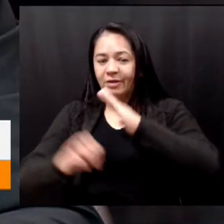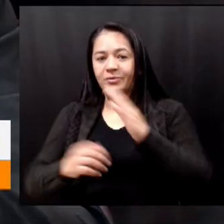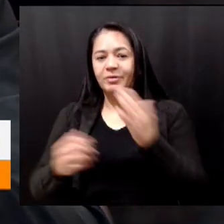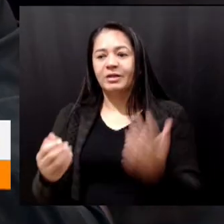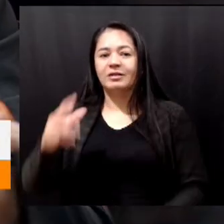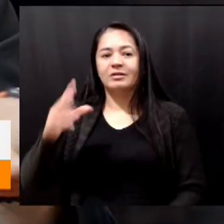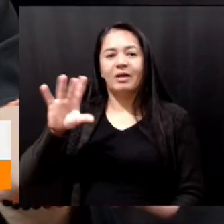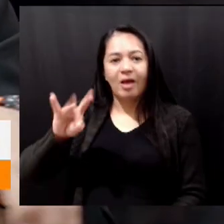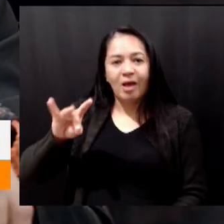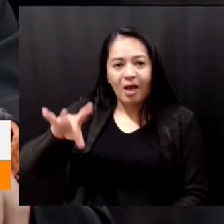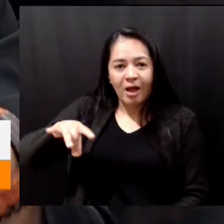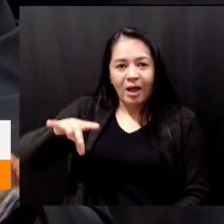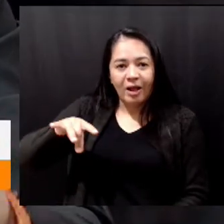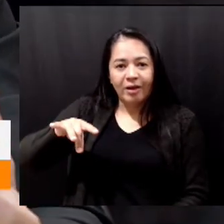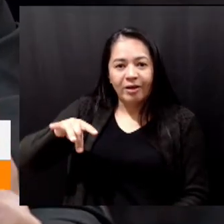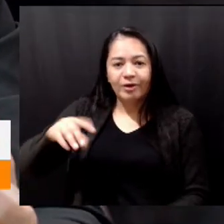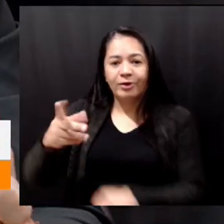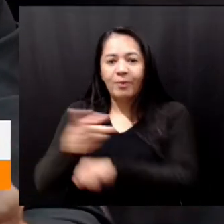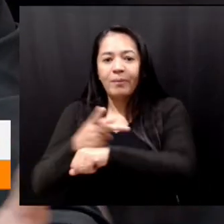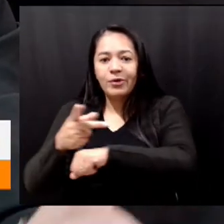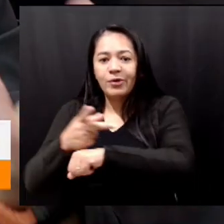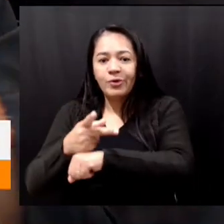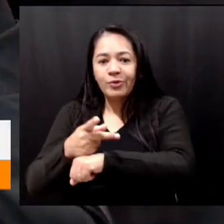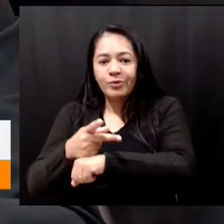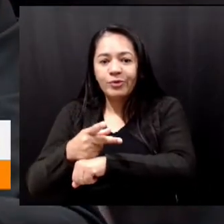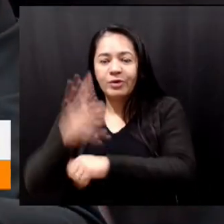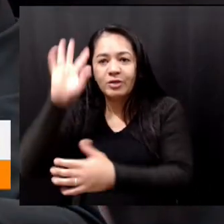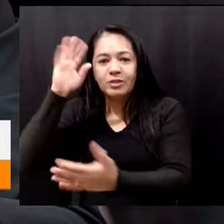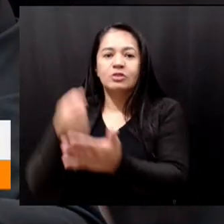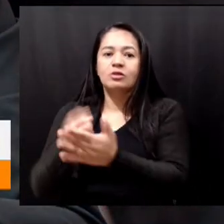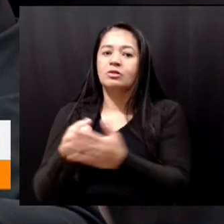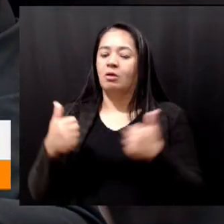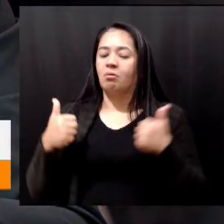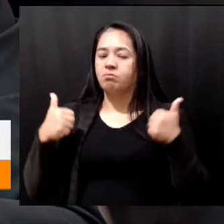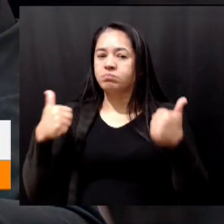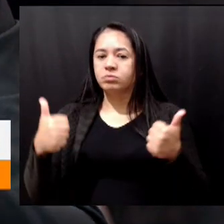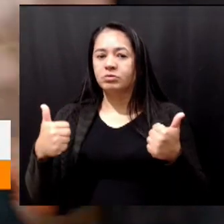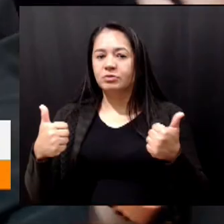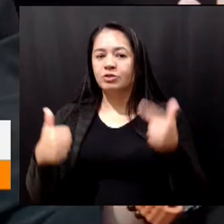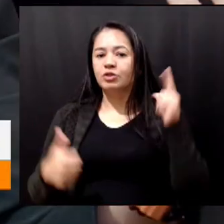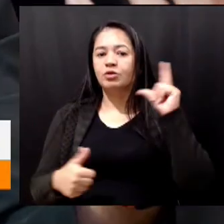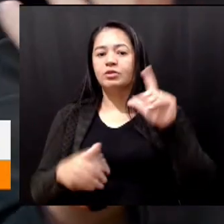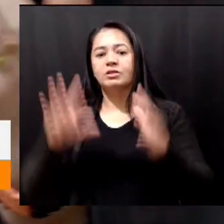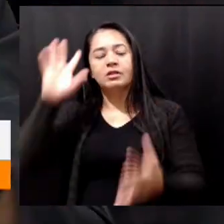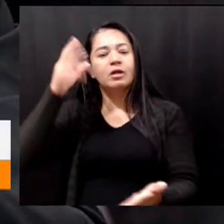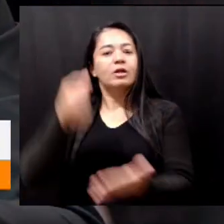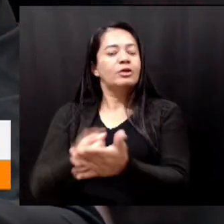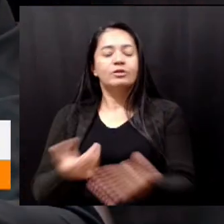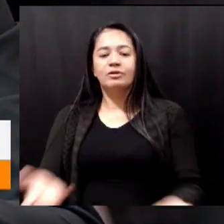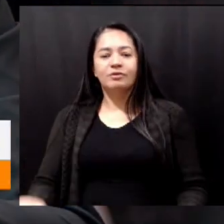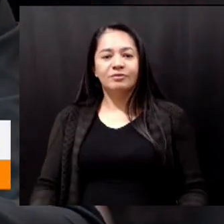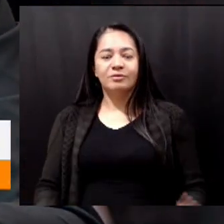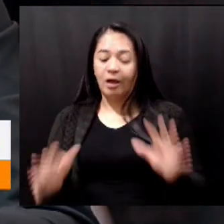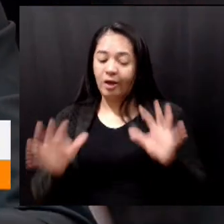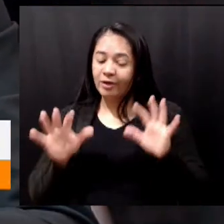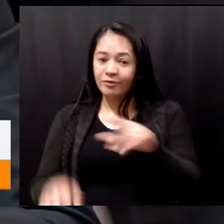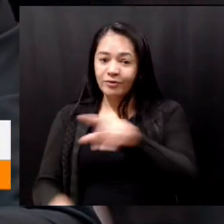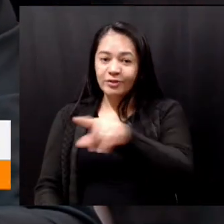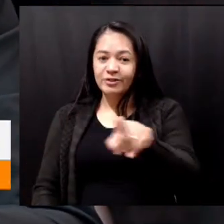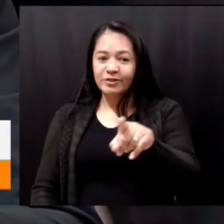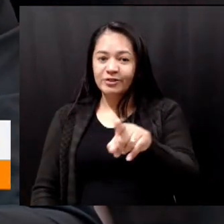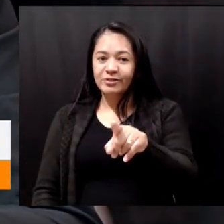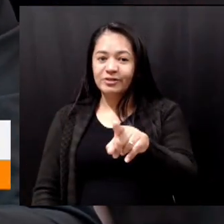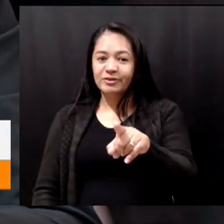no mercado soluções robustas que possam resolver esses problemas. E aí que você tem a